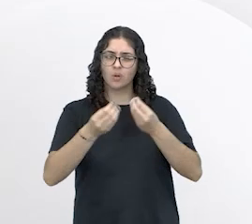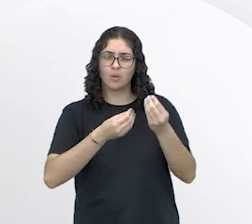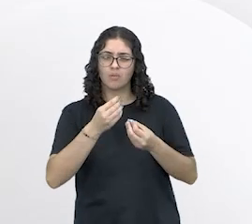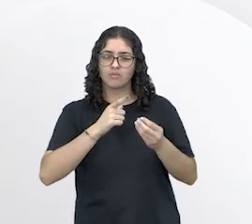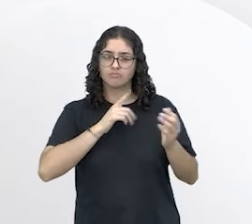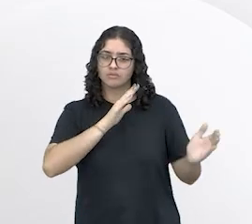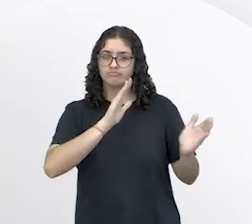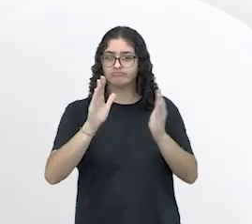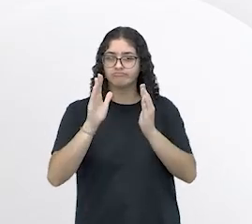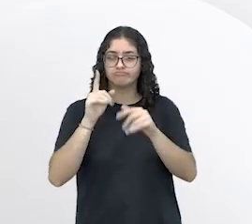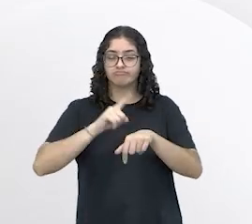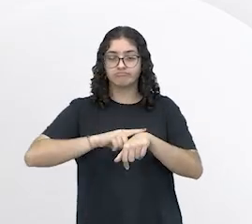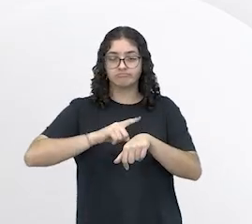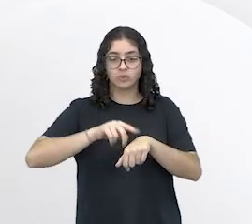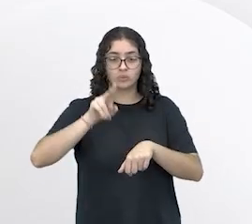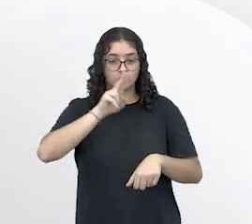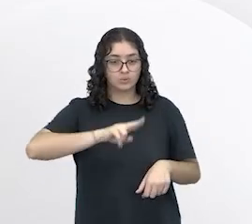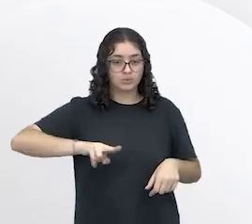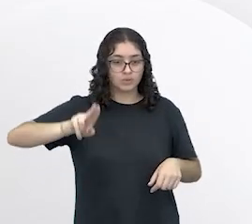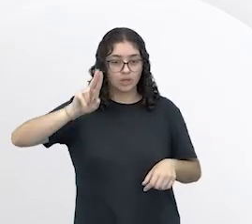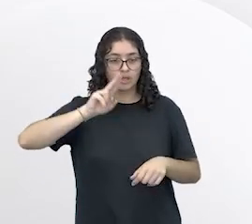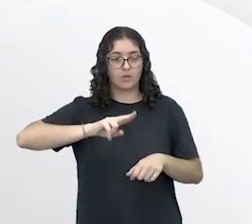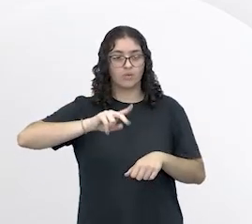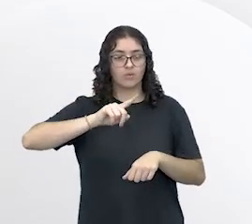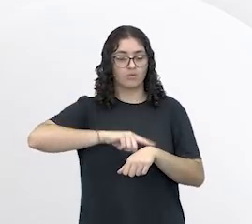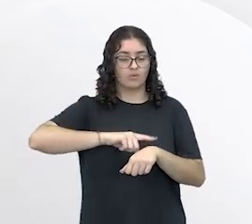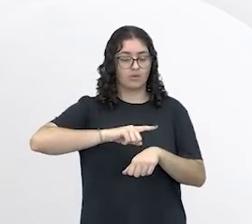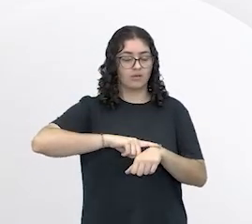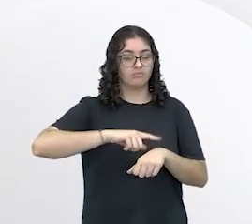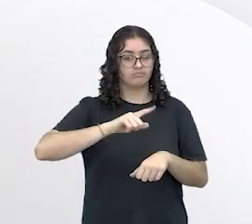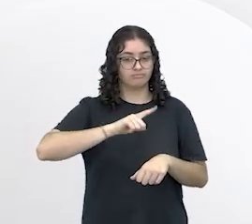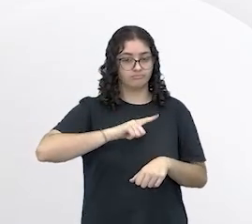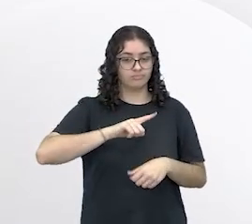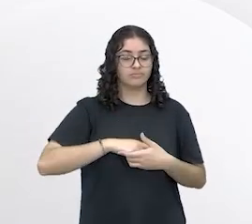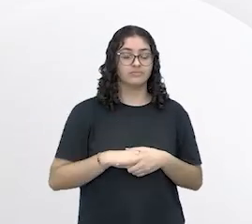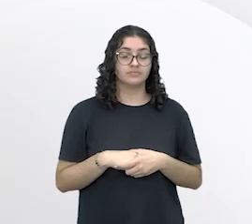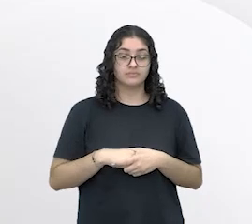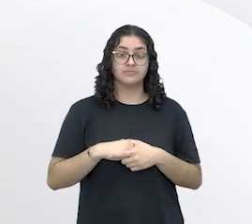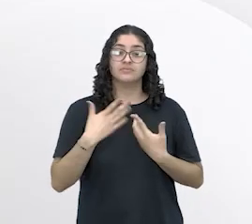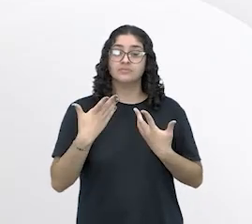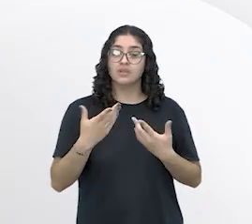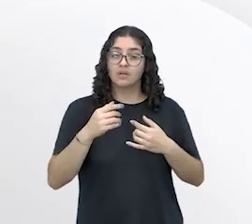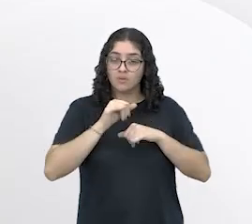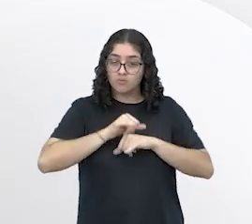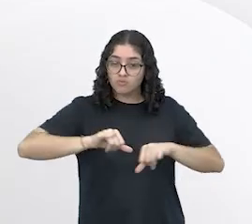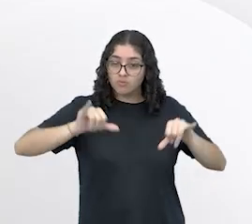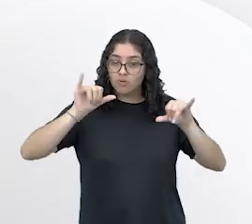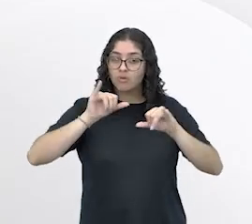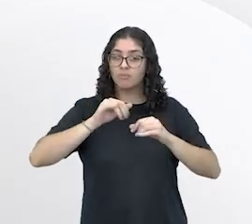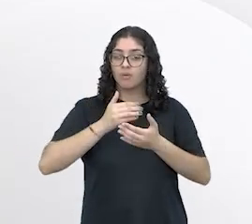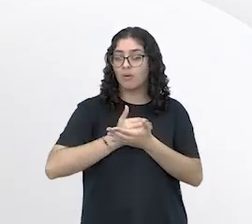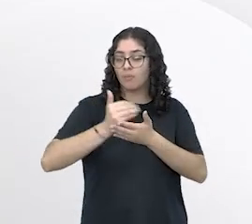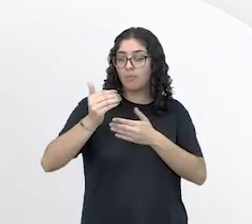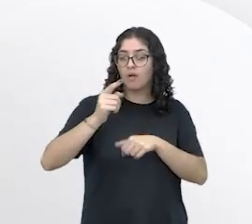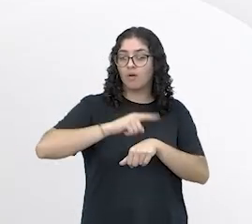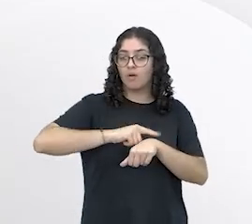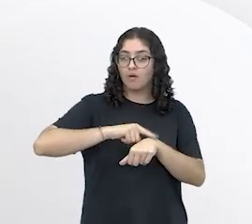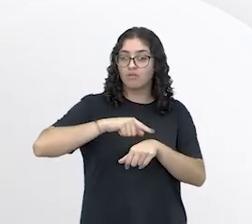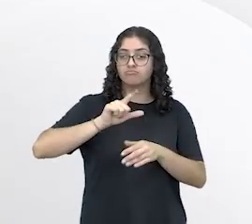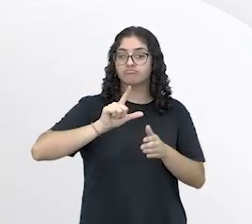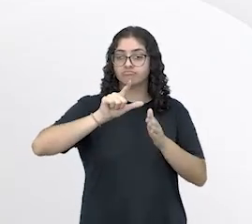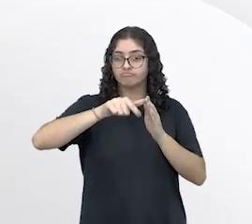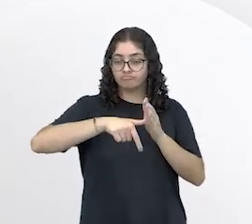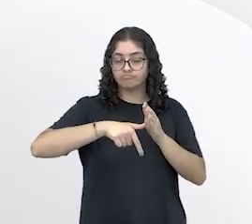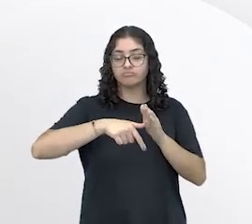de tempo, utilizando relógios, tanto analógico quanto digital, para informar os horários de início e término de